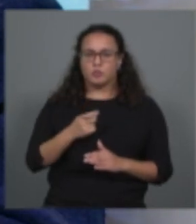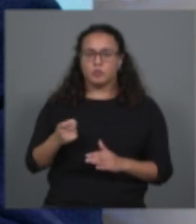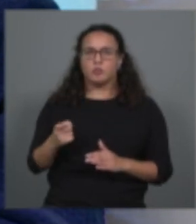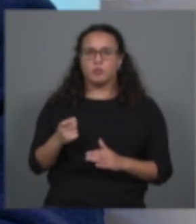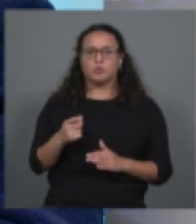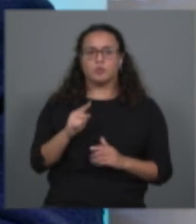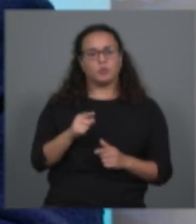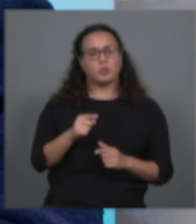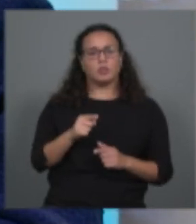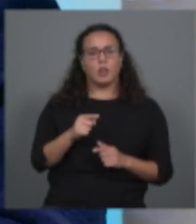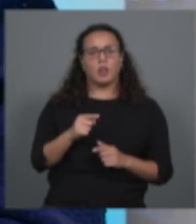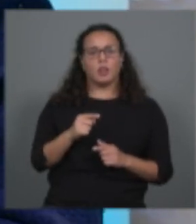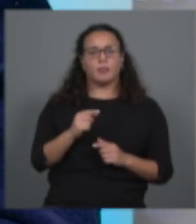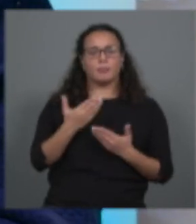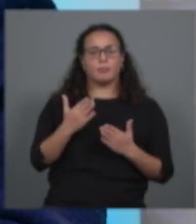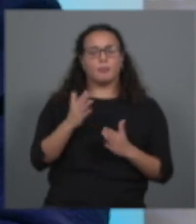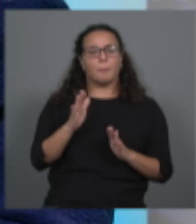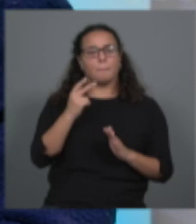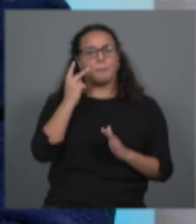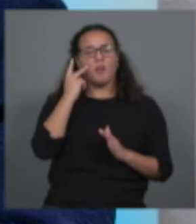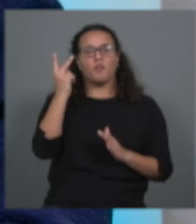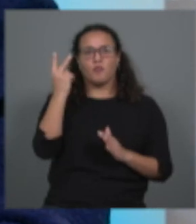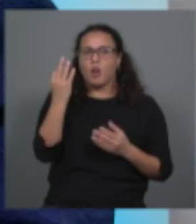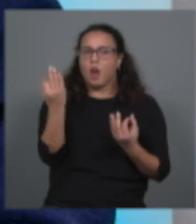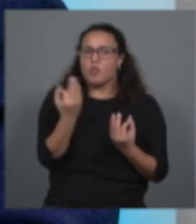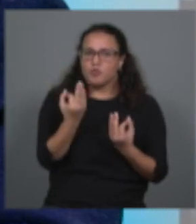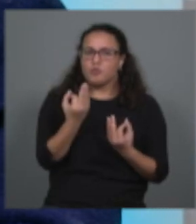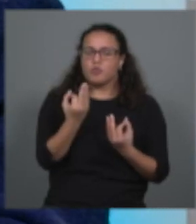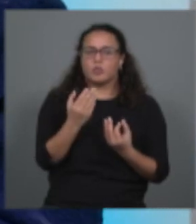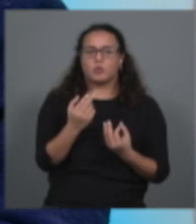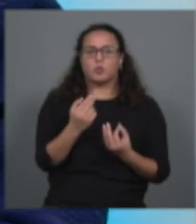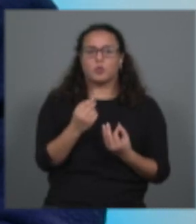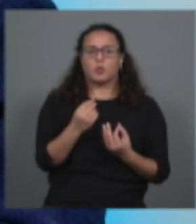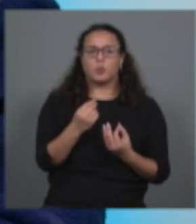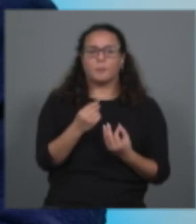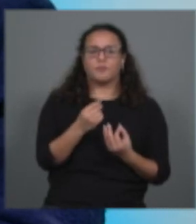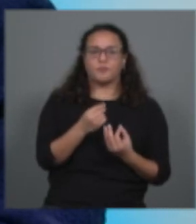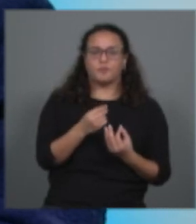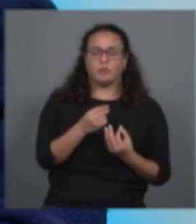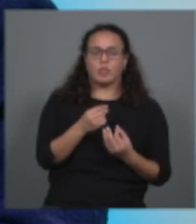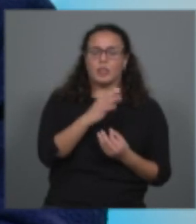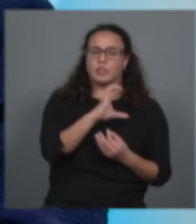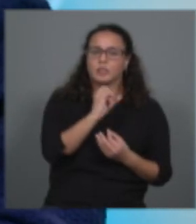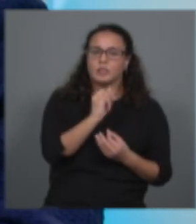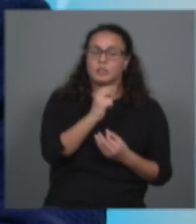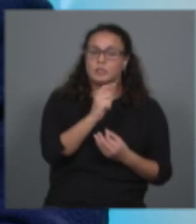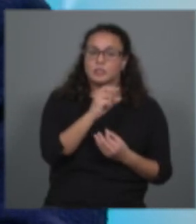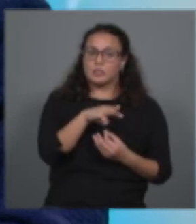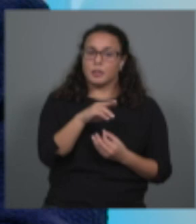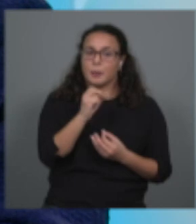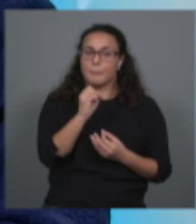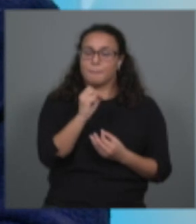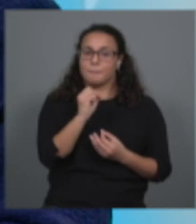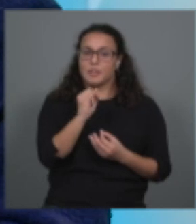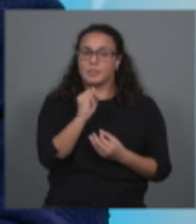muito vivo. Quando temos uma celebração no cemitério de Benfica, habitualmente 2 ao ano, exceto este ano